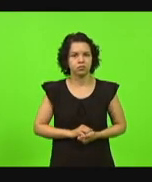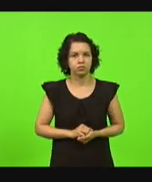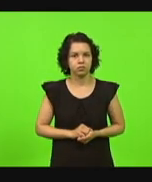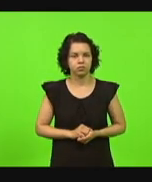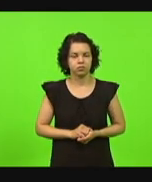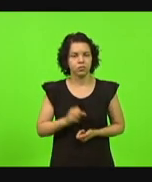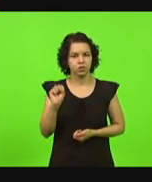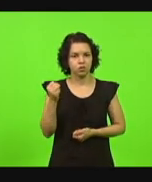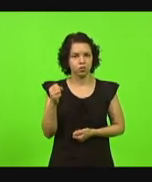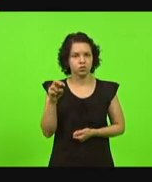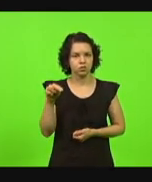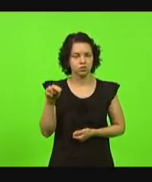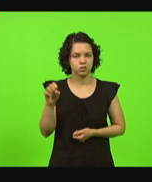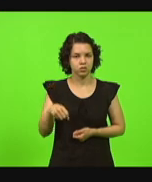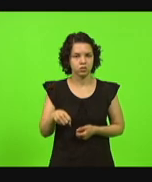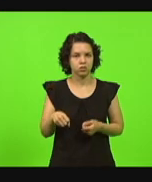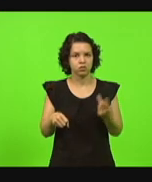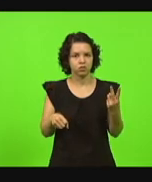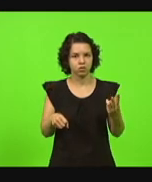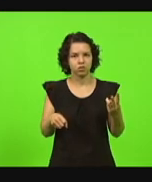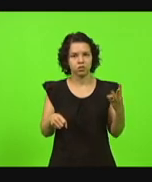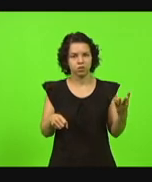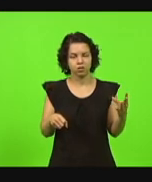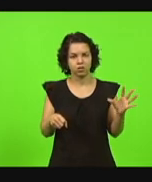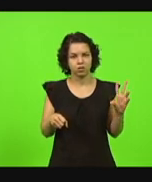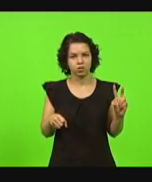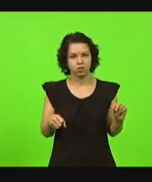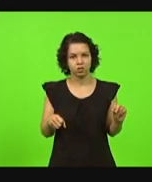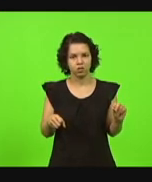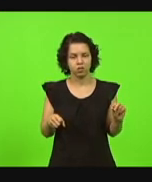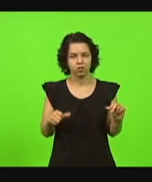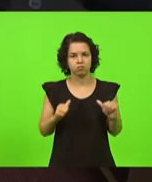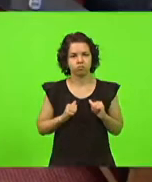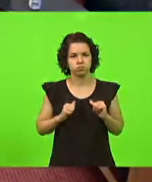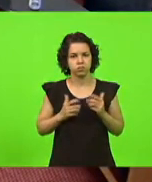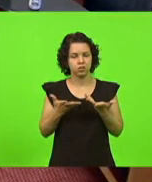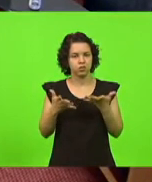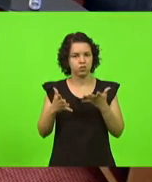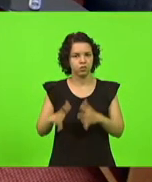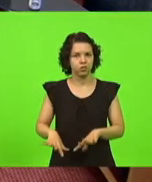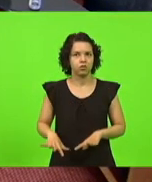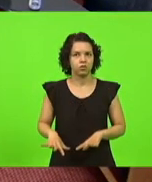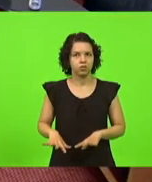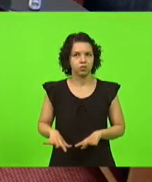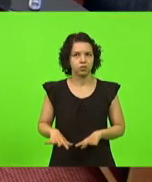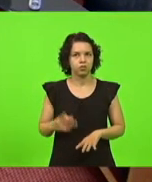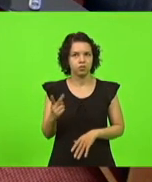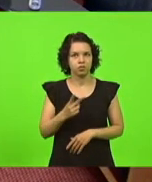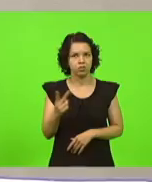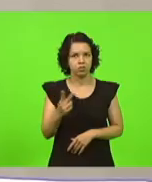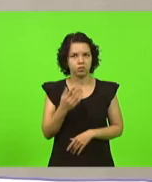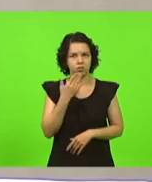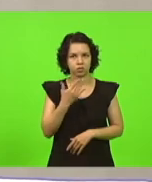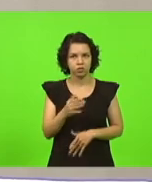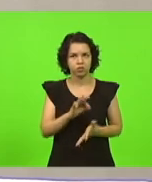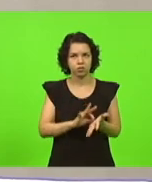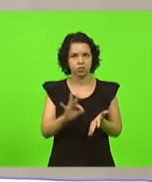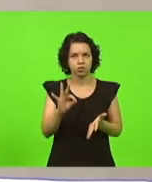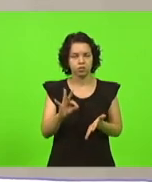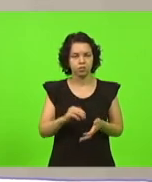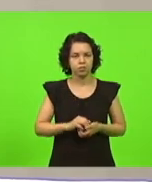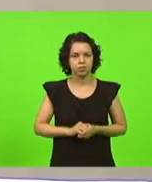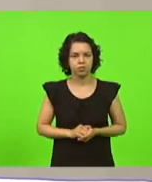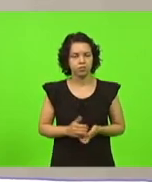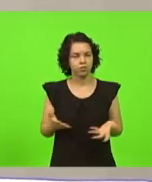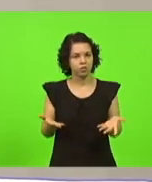8 votos sim, 23 votos não, nenhuma abstenção. Está rejeitado o segundo pedido de destaque. Agora